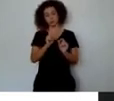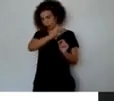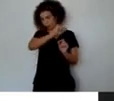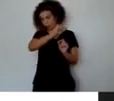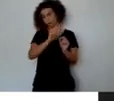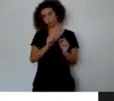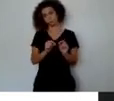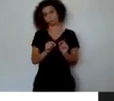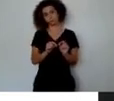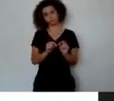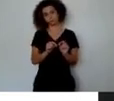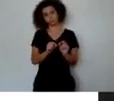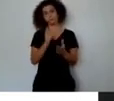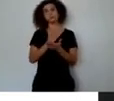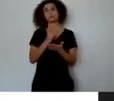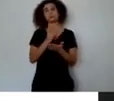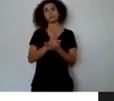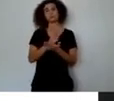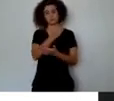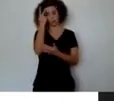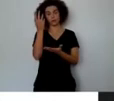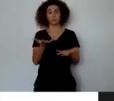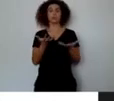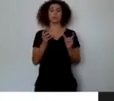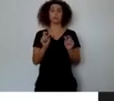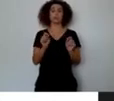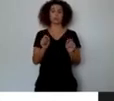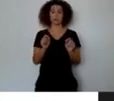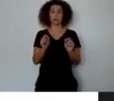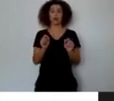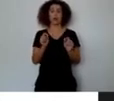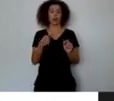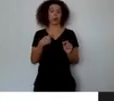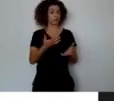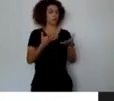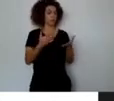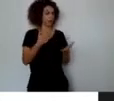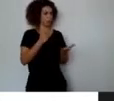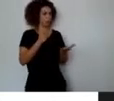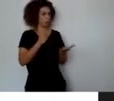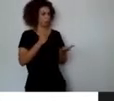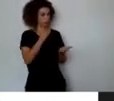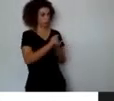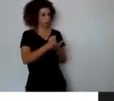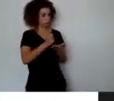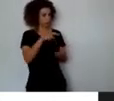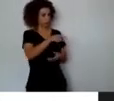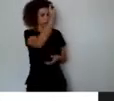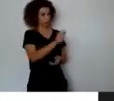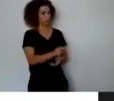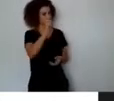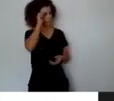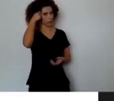é frequente as pessoas quererem o trabalho da pessoa negra, é frequente você ver as pessoas